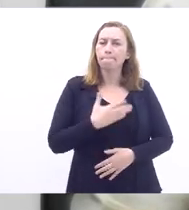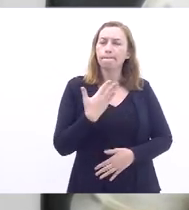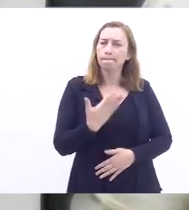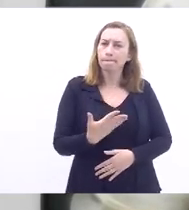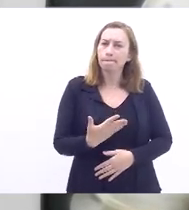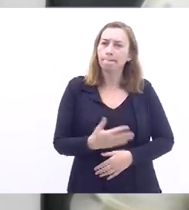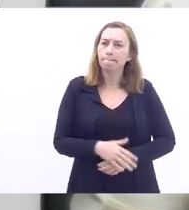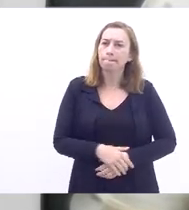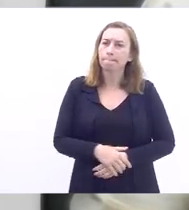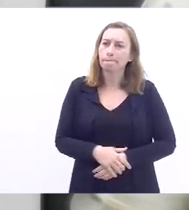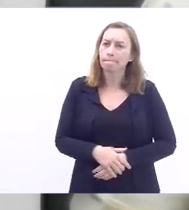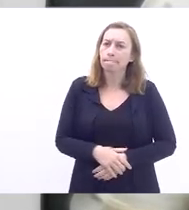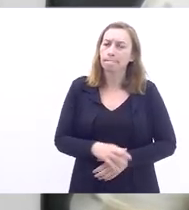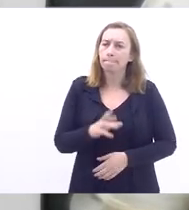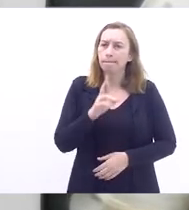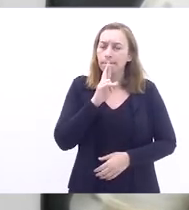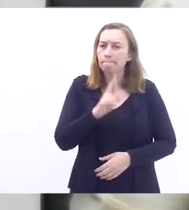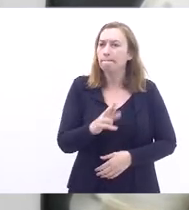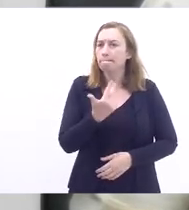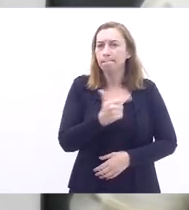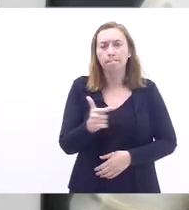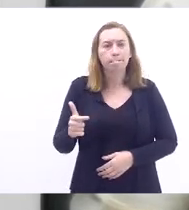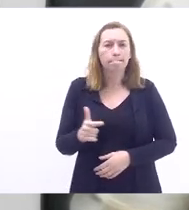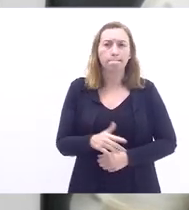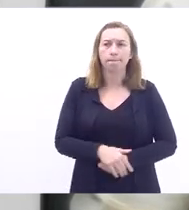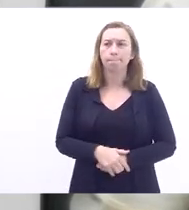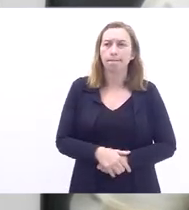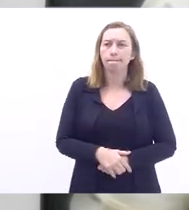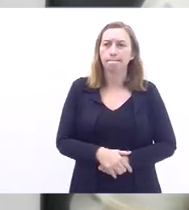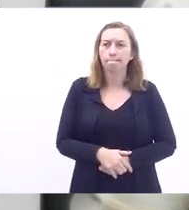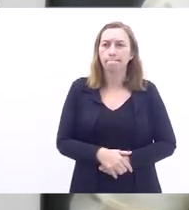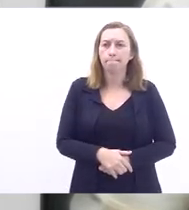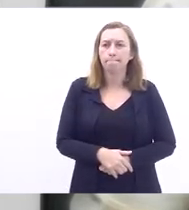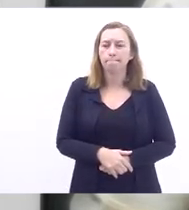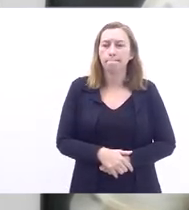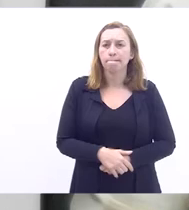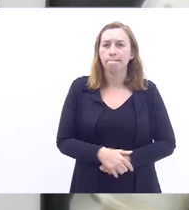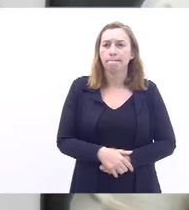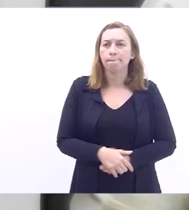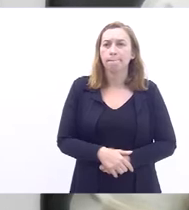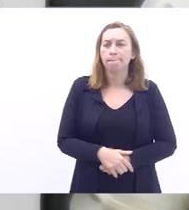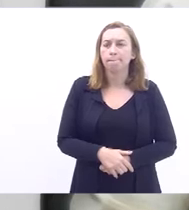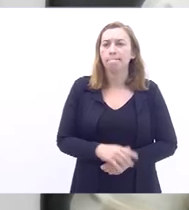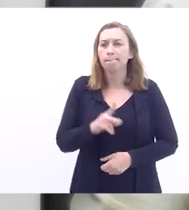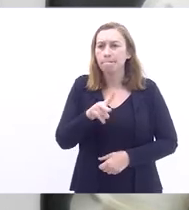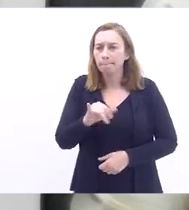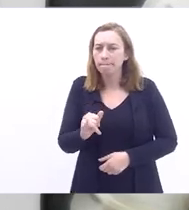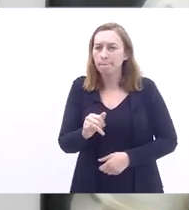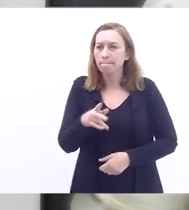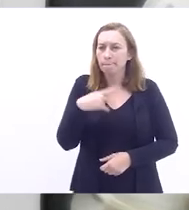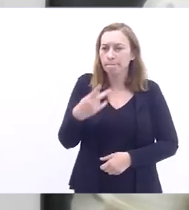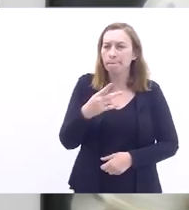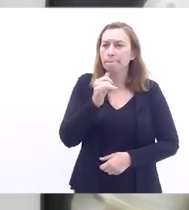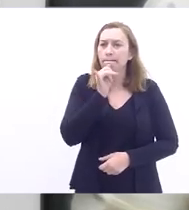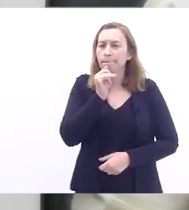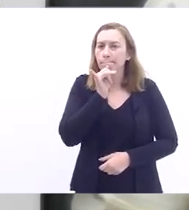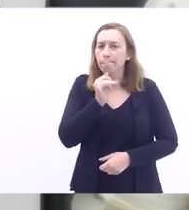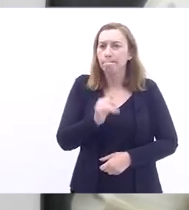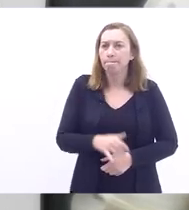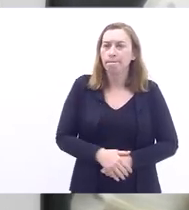surpresa elas não tem argumentos não tem algum momento você é quando a gente vai colocar por exemplo